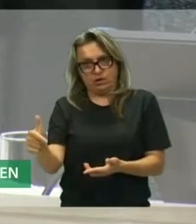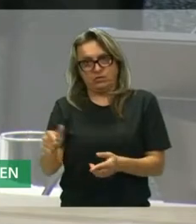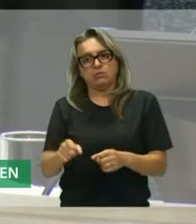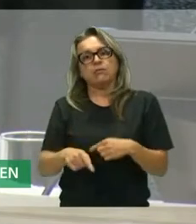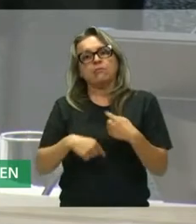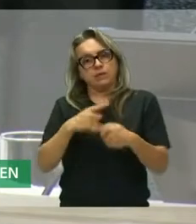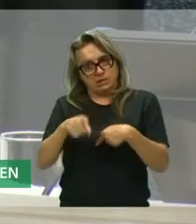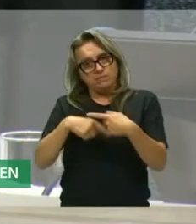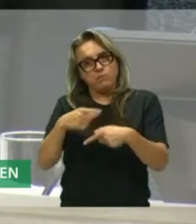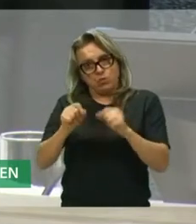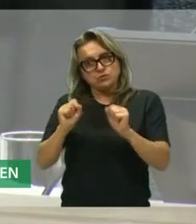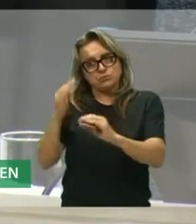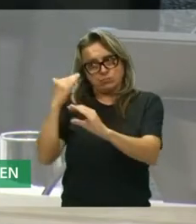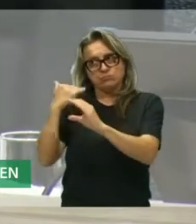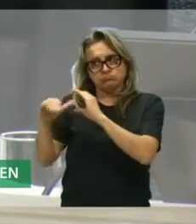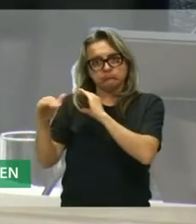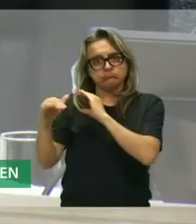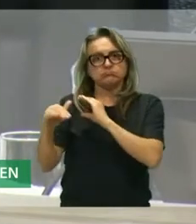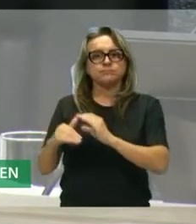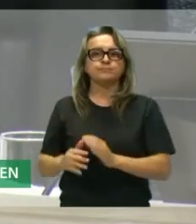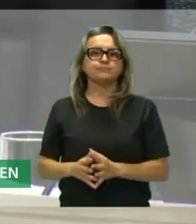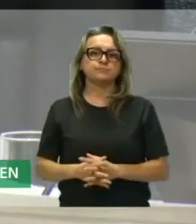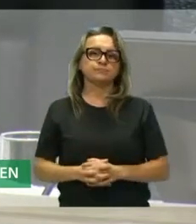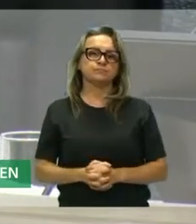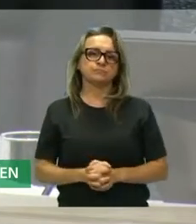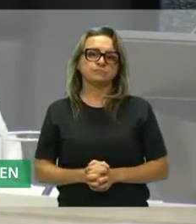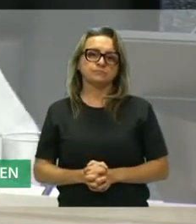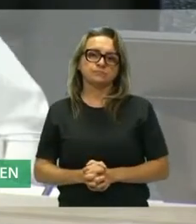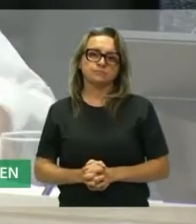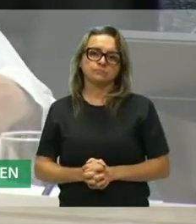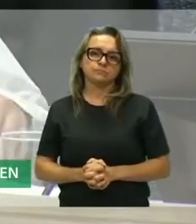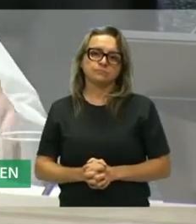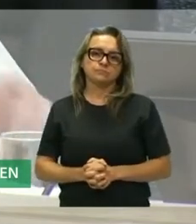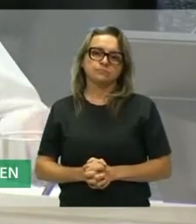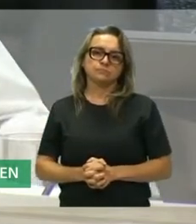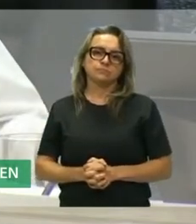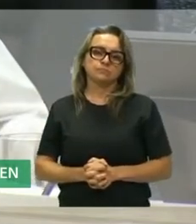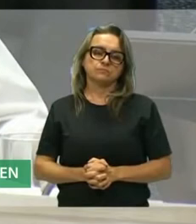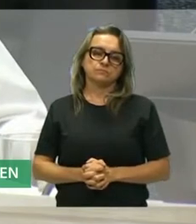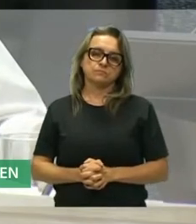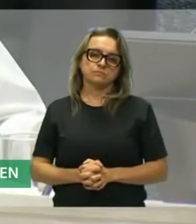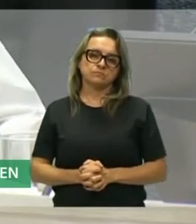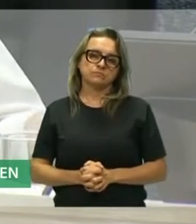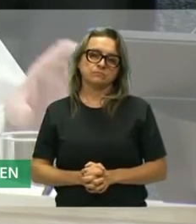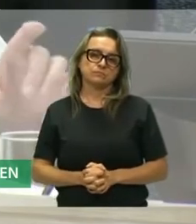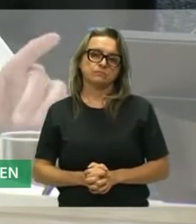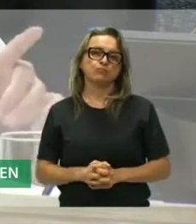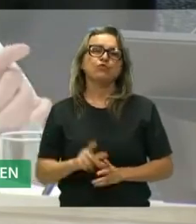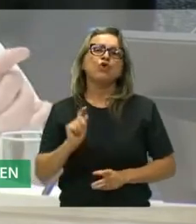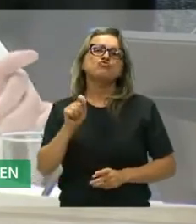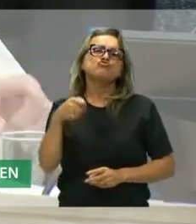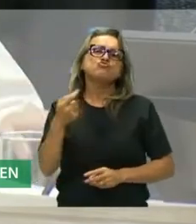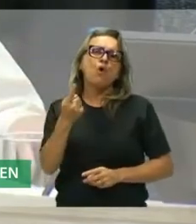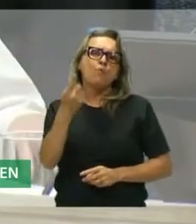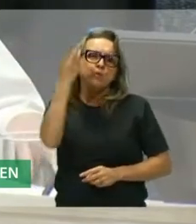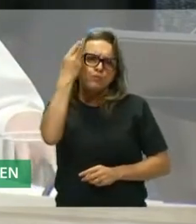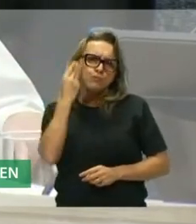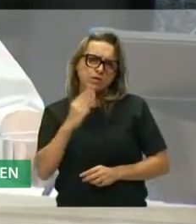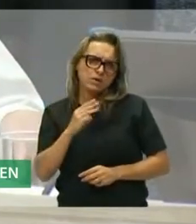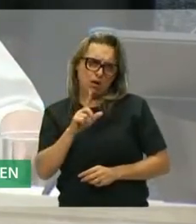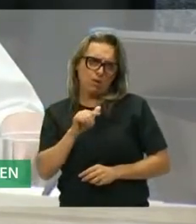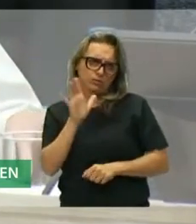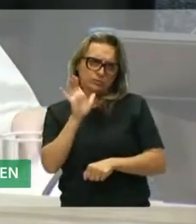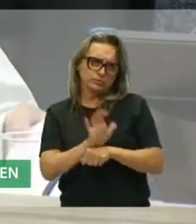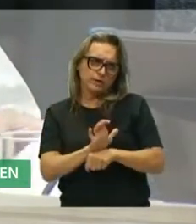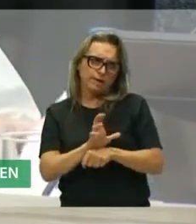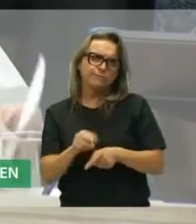seu e-mail, eu posso depois lhe dar essa informação. Com relação a esse 1 milhão, o senhor fala do Estado ou do município? Não, do